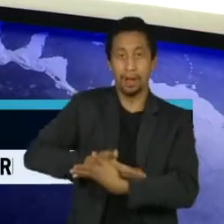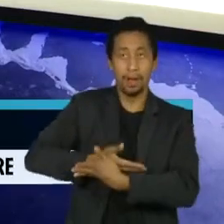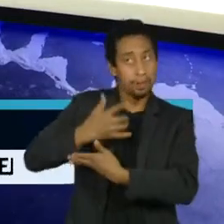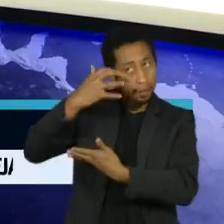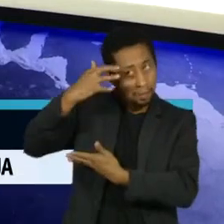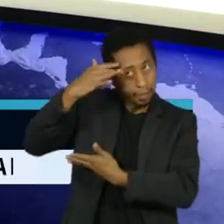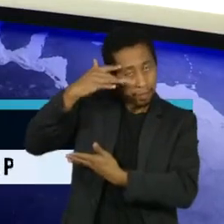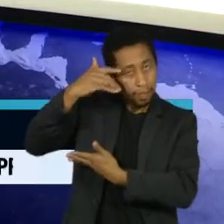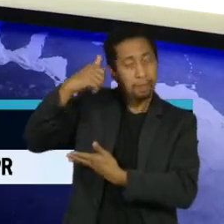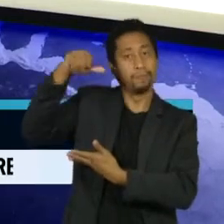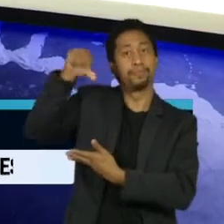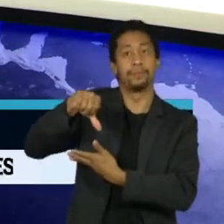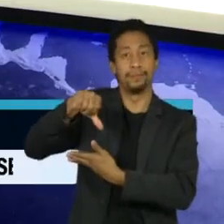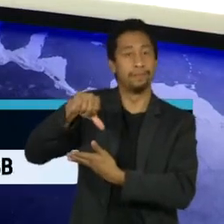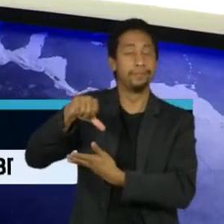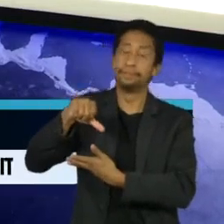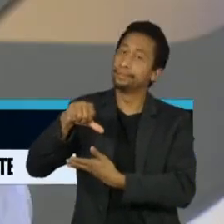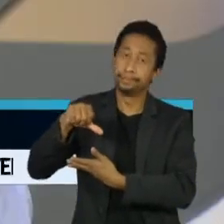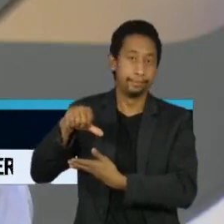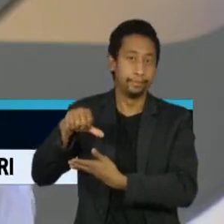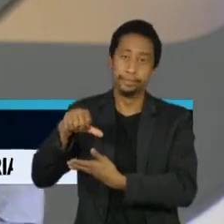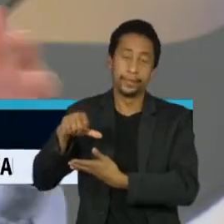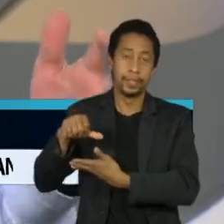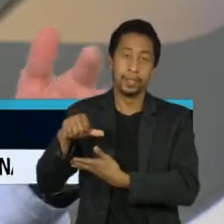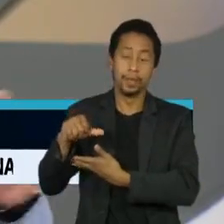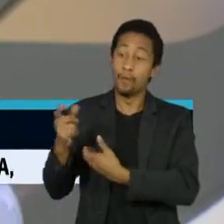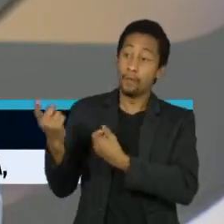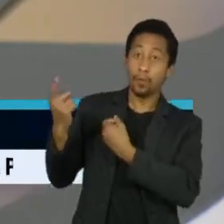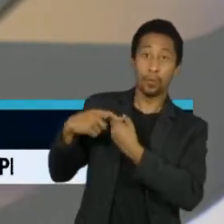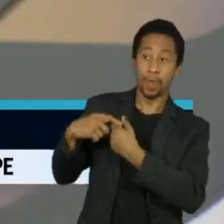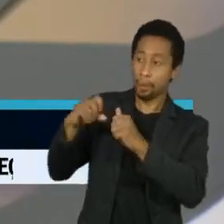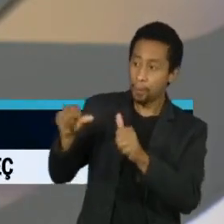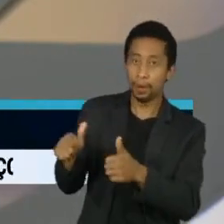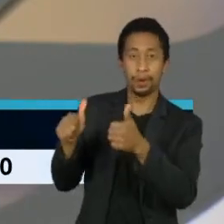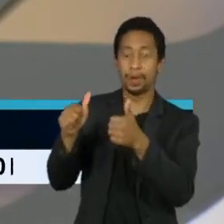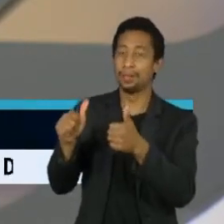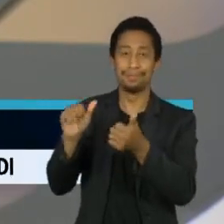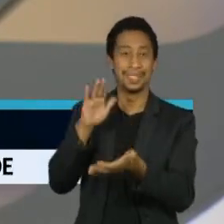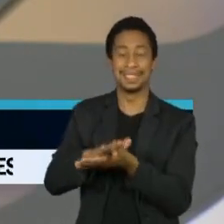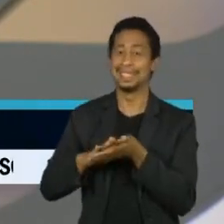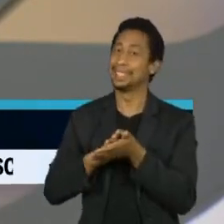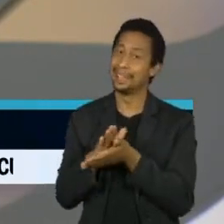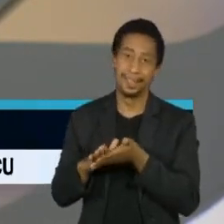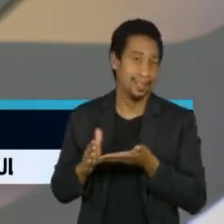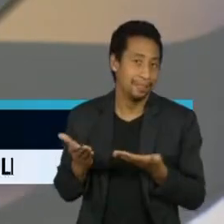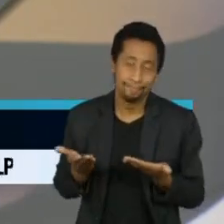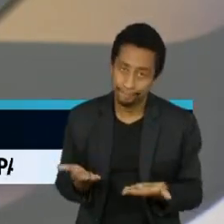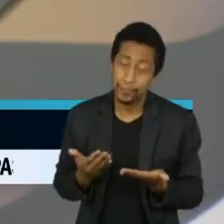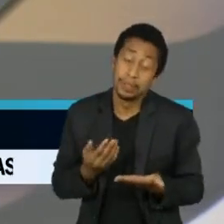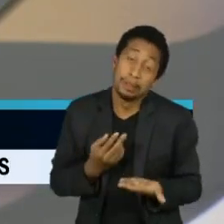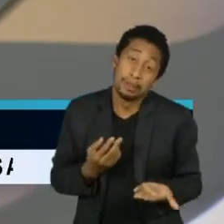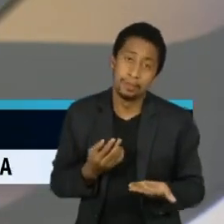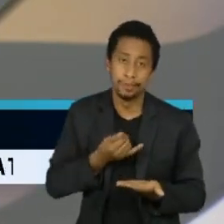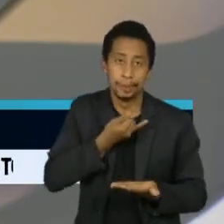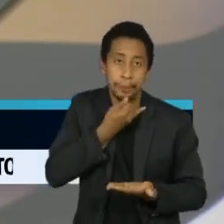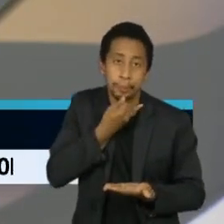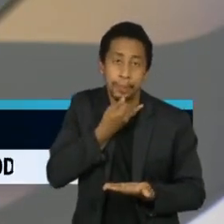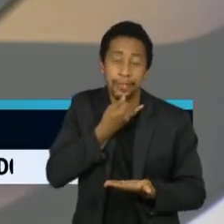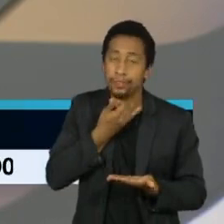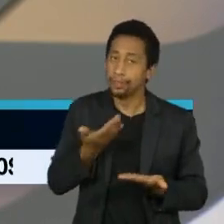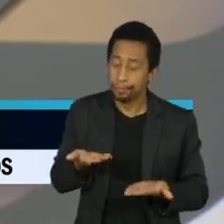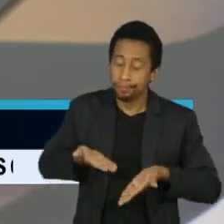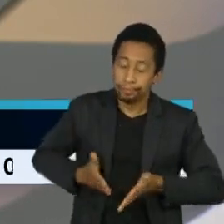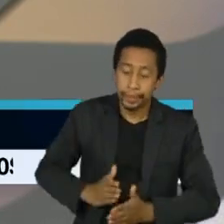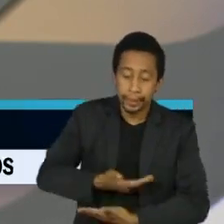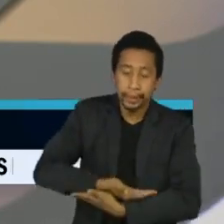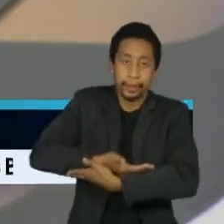aquela criança a uma vida inferior. É muito grave, isso não tem outro nome,